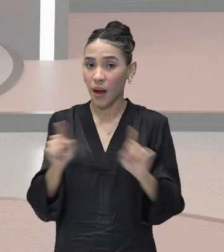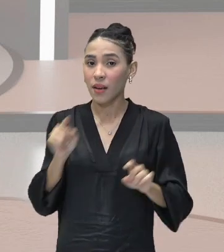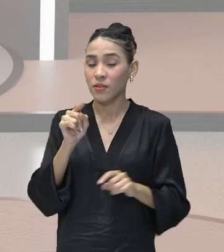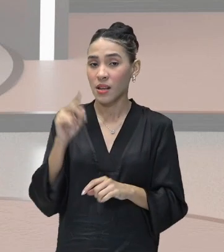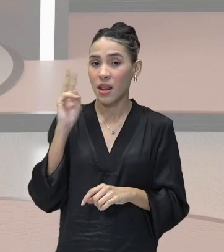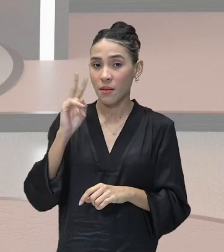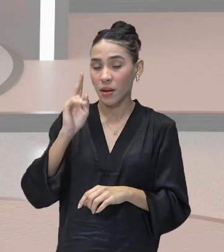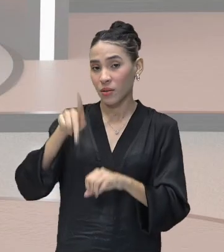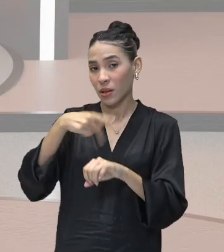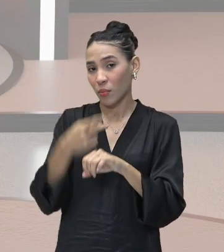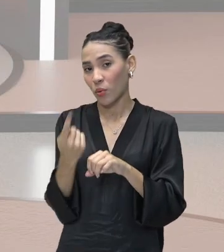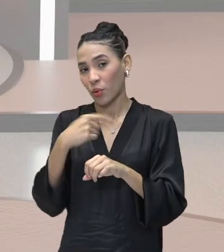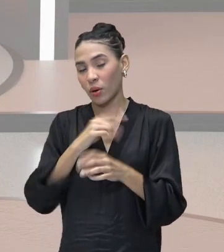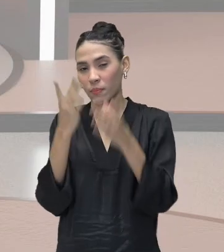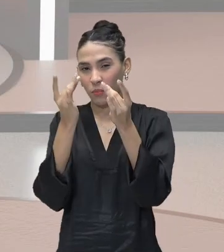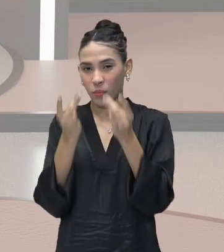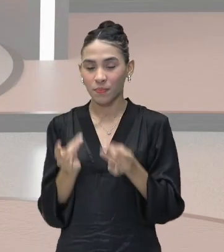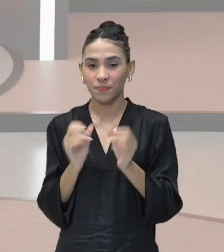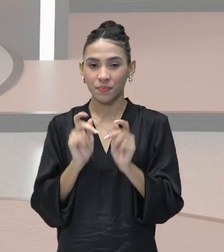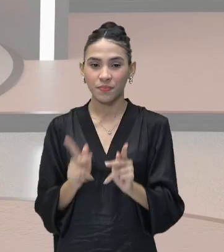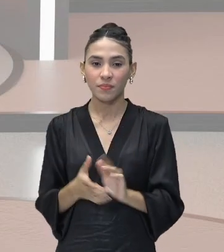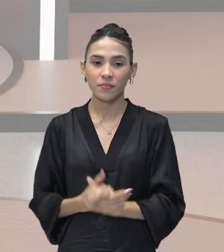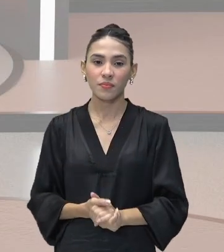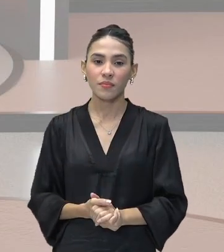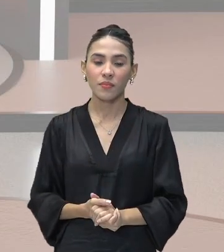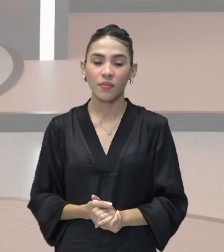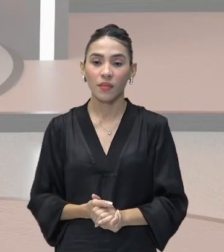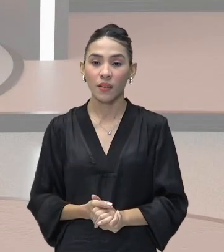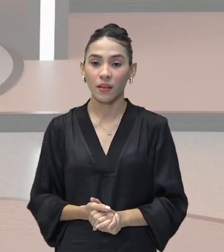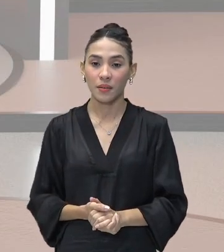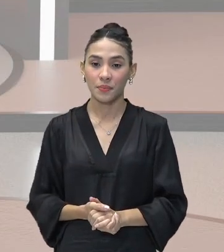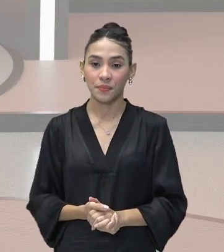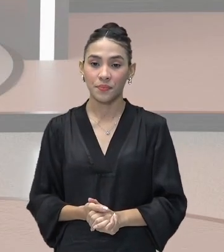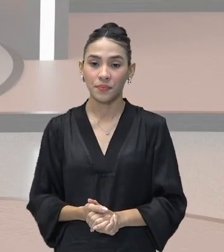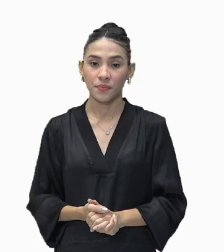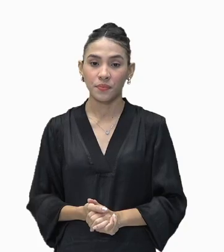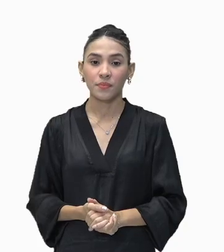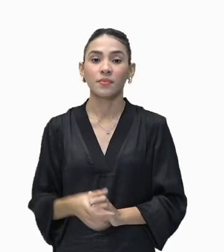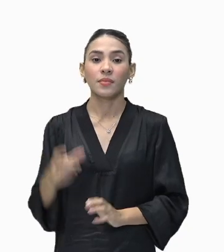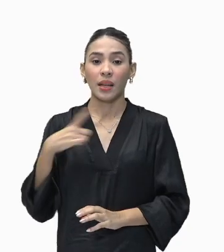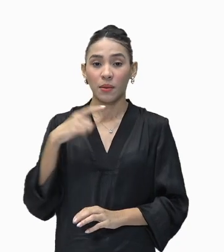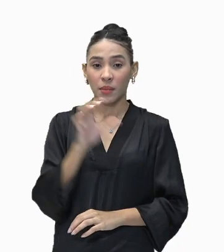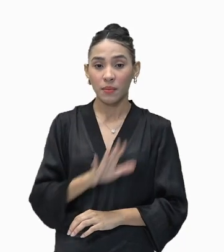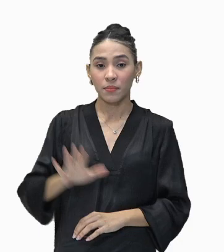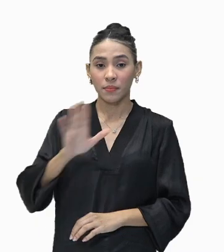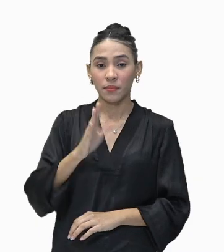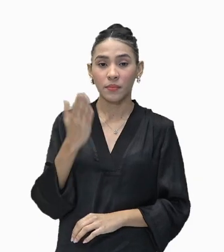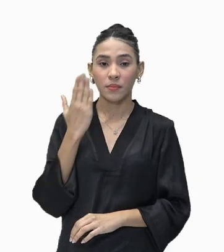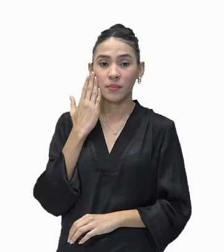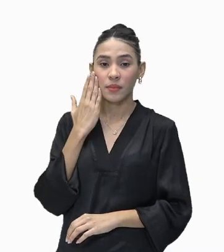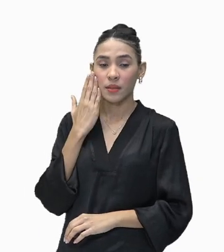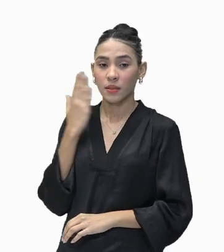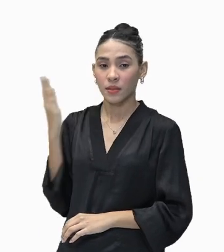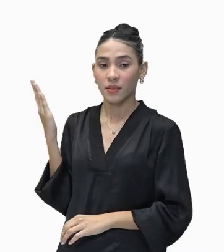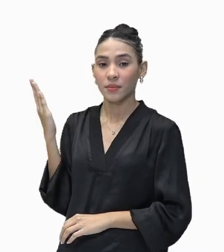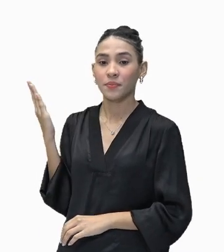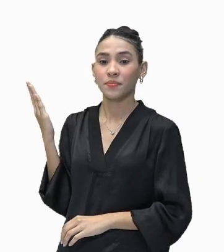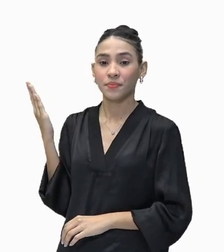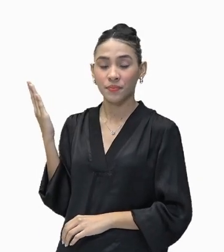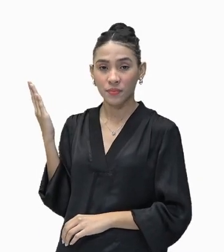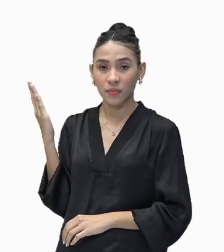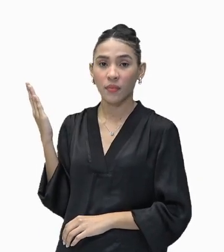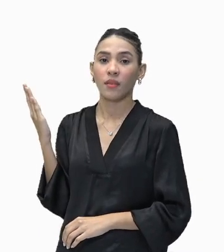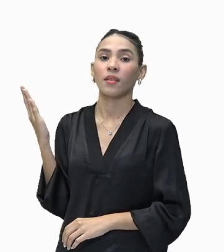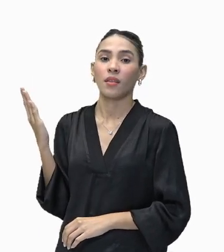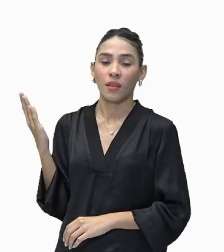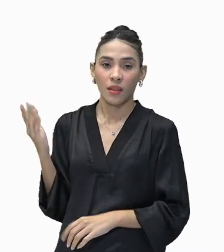e daqui a pouco a gente vai falar um pouco mais sobre isso. Continuando então, nós temos uma imagem para trazer aqui para vocês. Então, para além dos Estados Unidos,